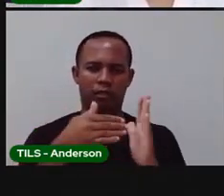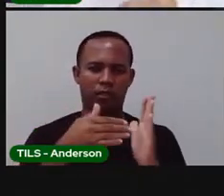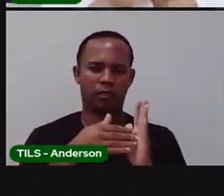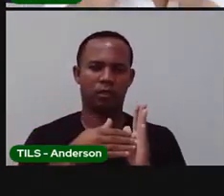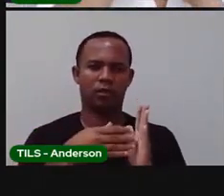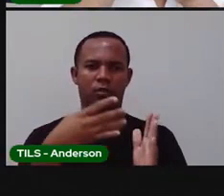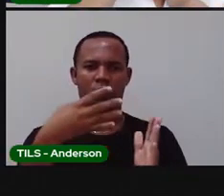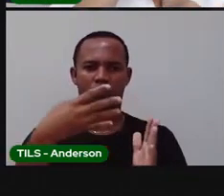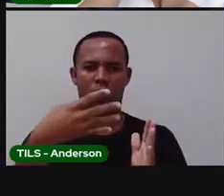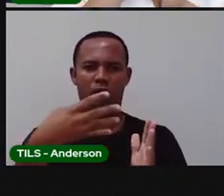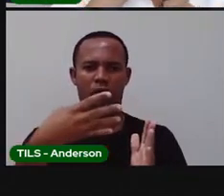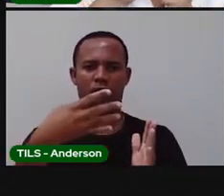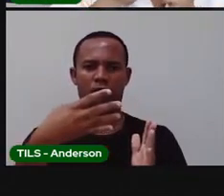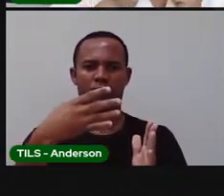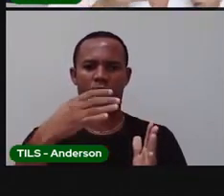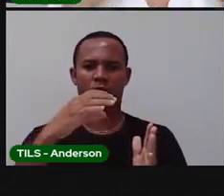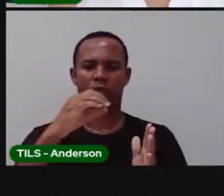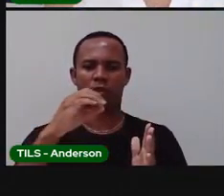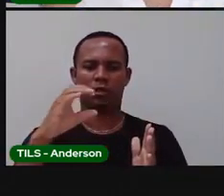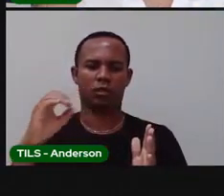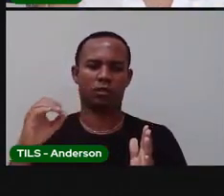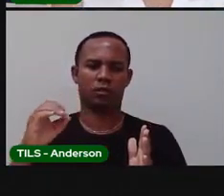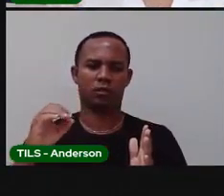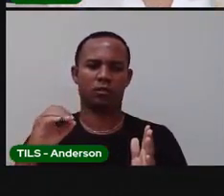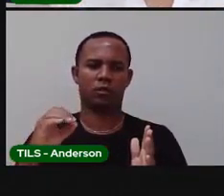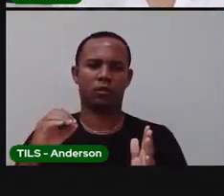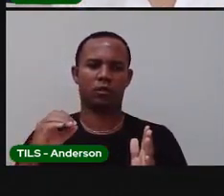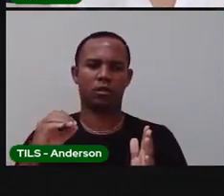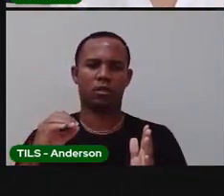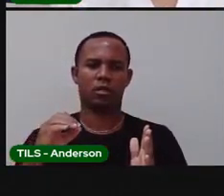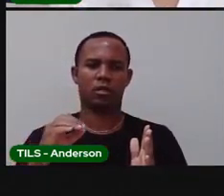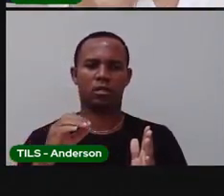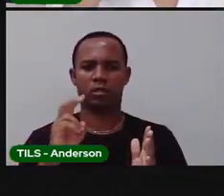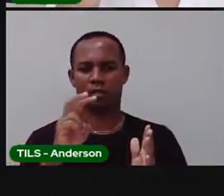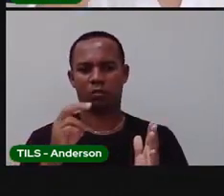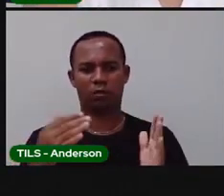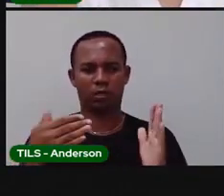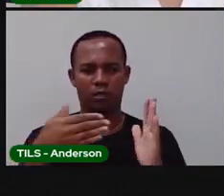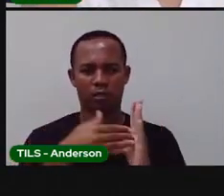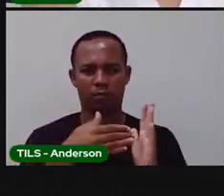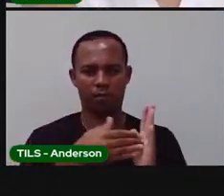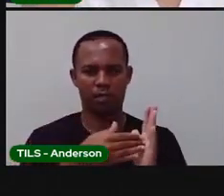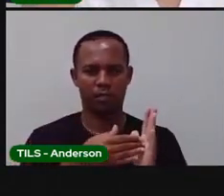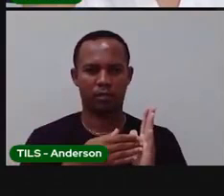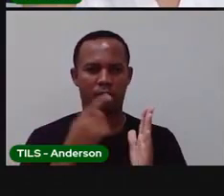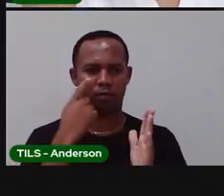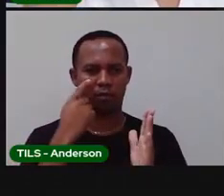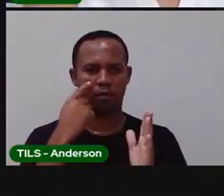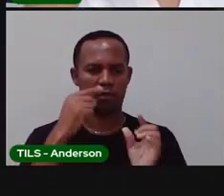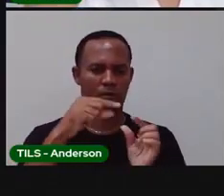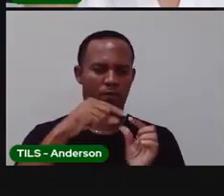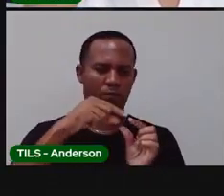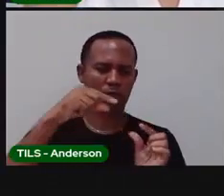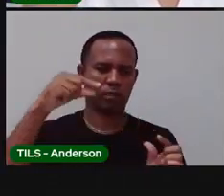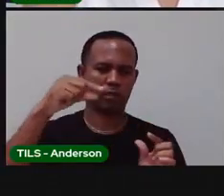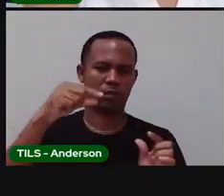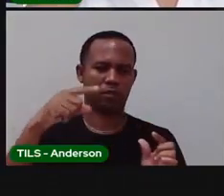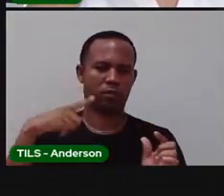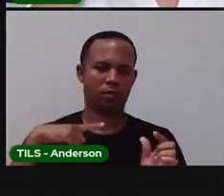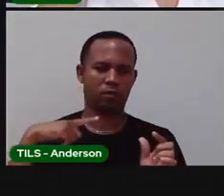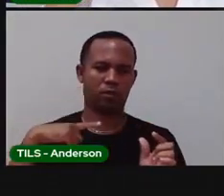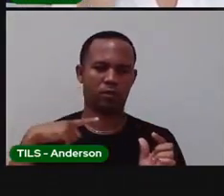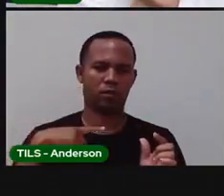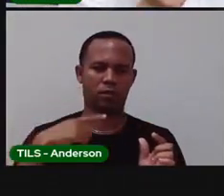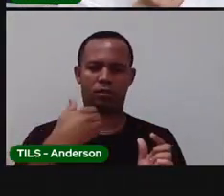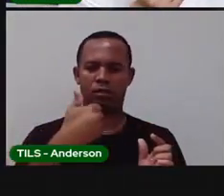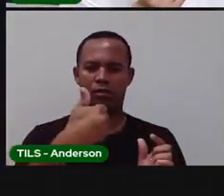quê? Objetos para montar a sua estratégia. Eu posso dizer que cada palitinho desse aqui vale 100. Não é